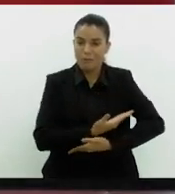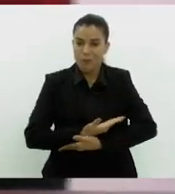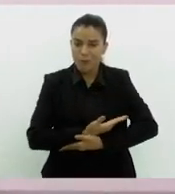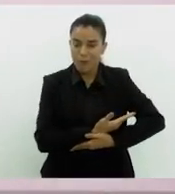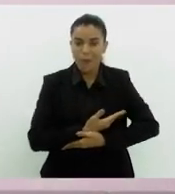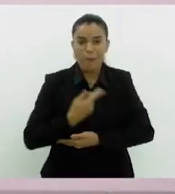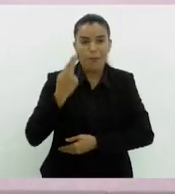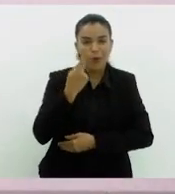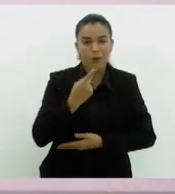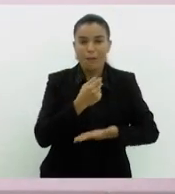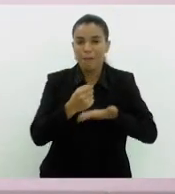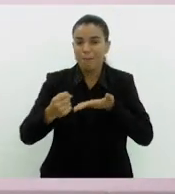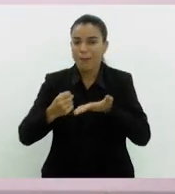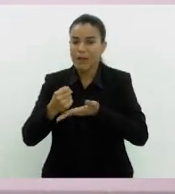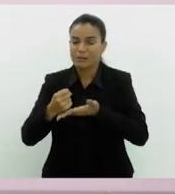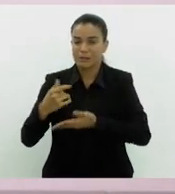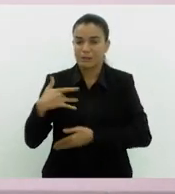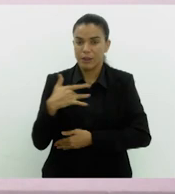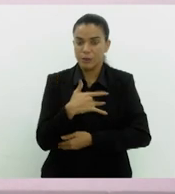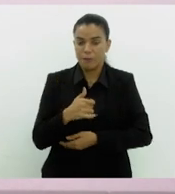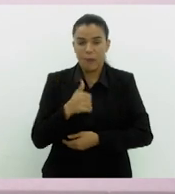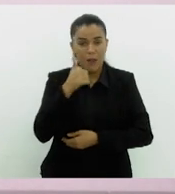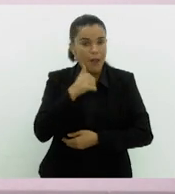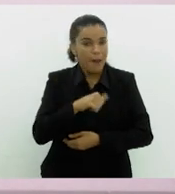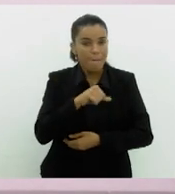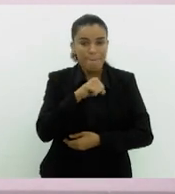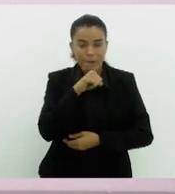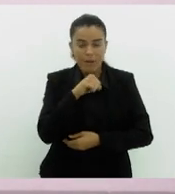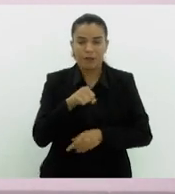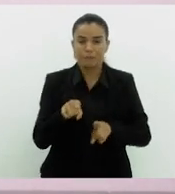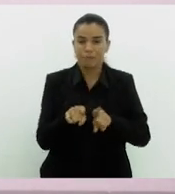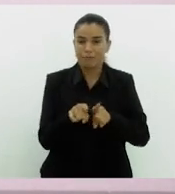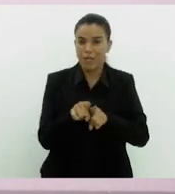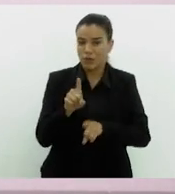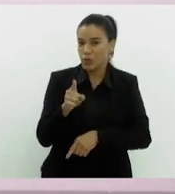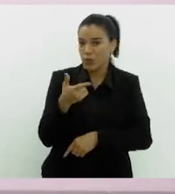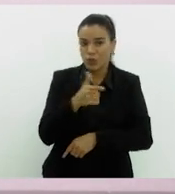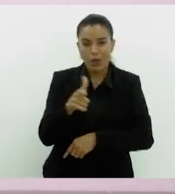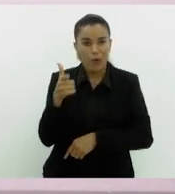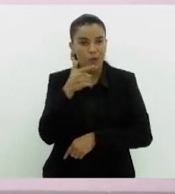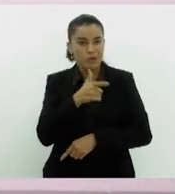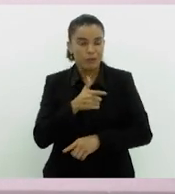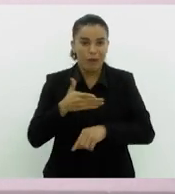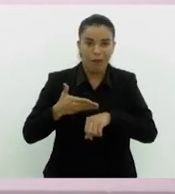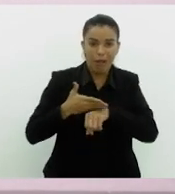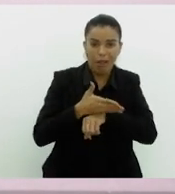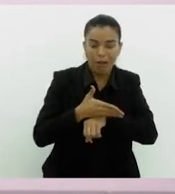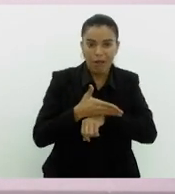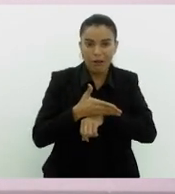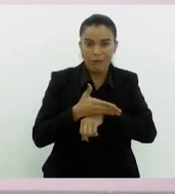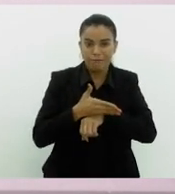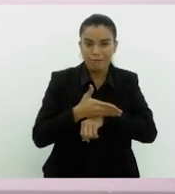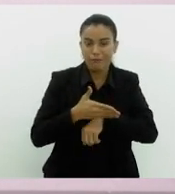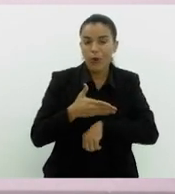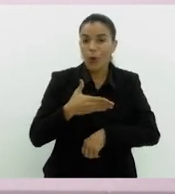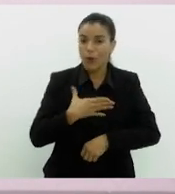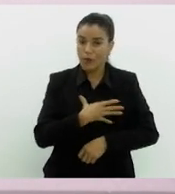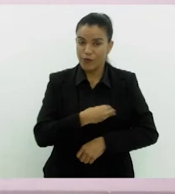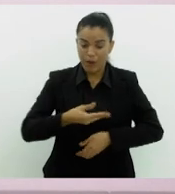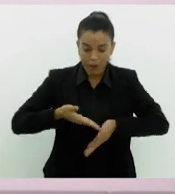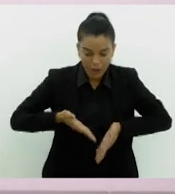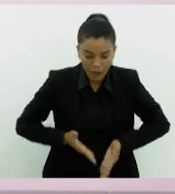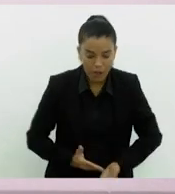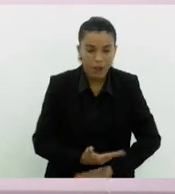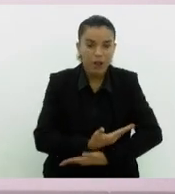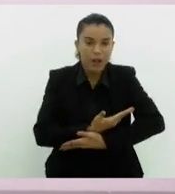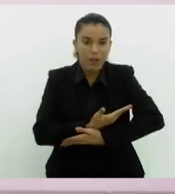pública básica, que é a saúde. Então, essa mãe, essa gestante, ela não tem acesso ao pré-natal, e quando esse filho nasce, ela não